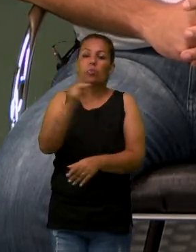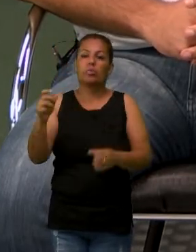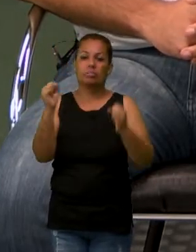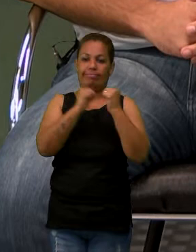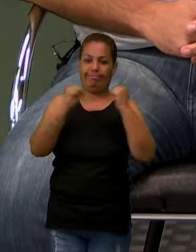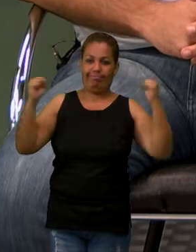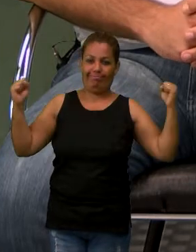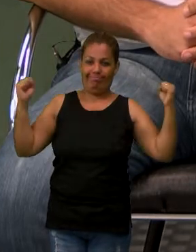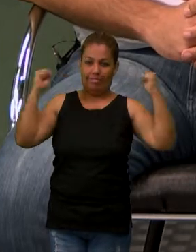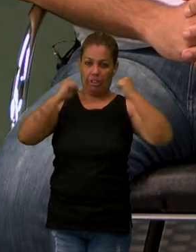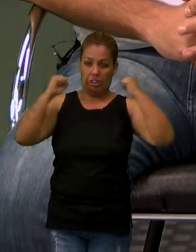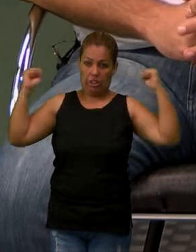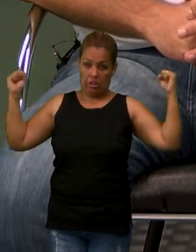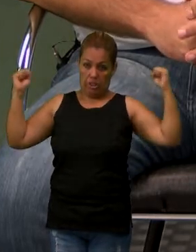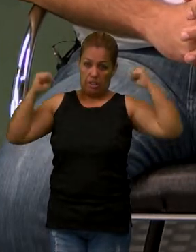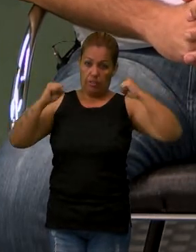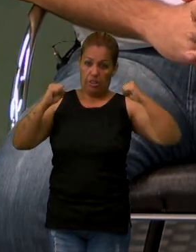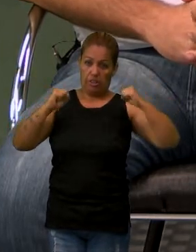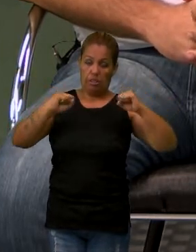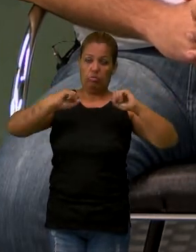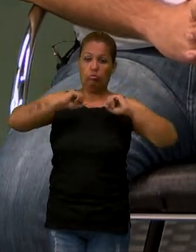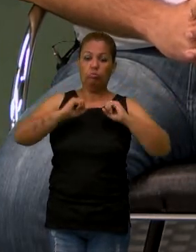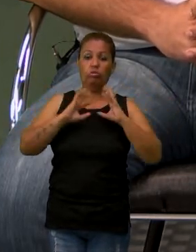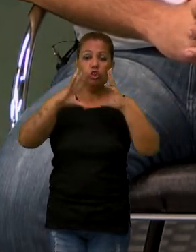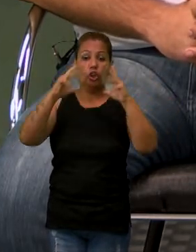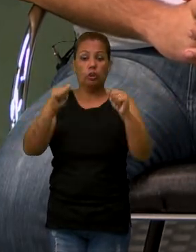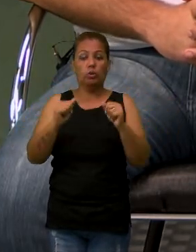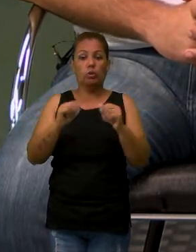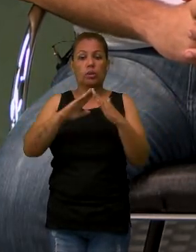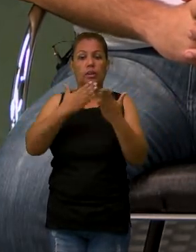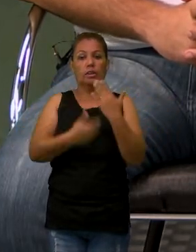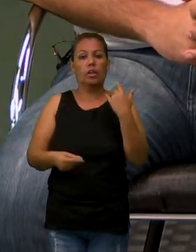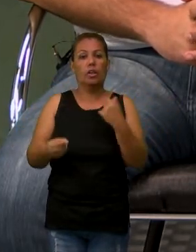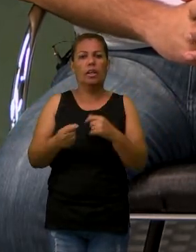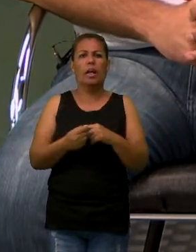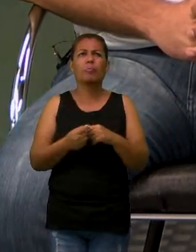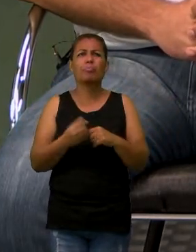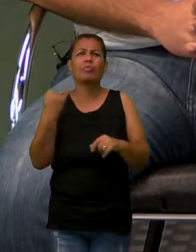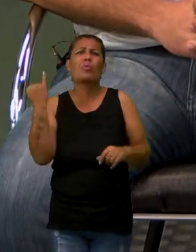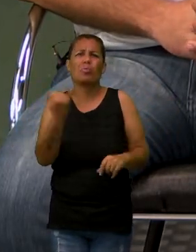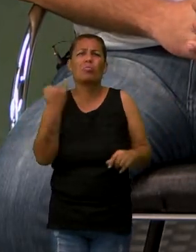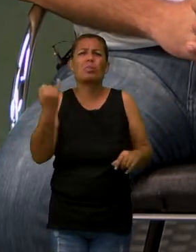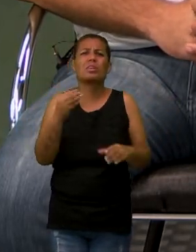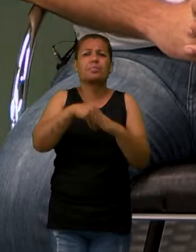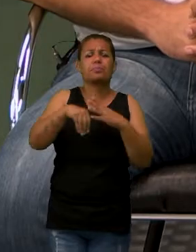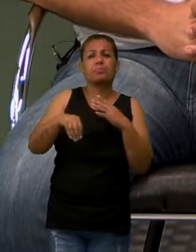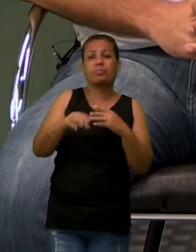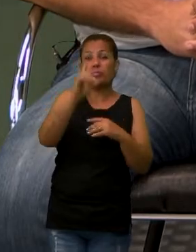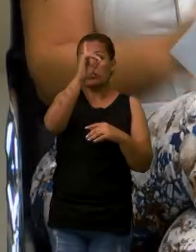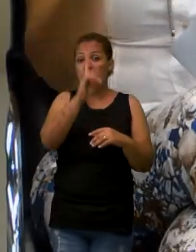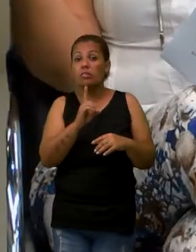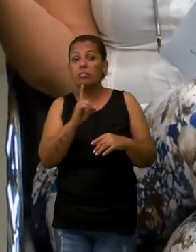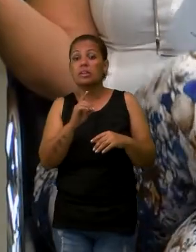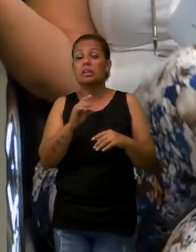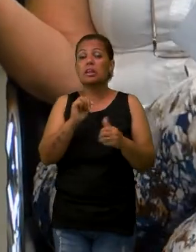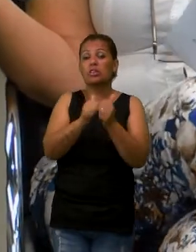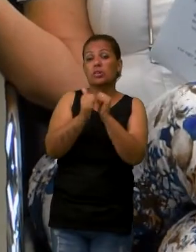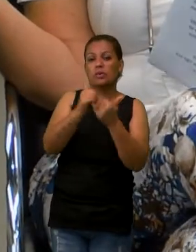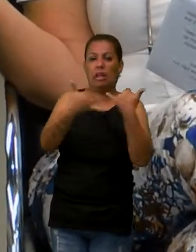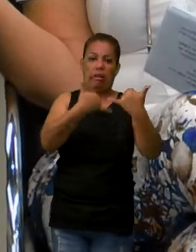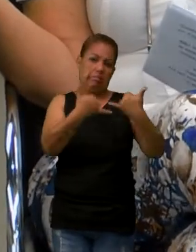física de todas as escolas que acho que é o ponto de entrada de qualquer defeito no esporte e você